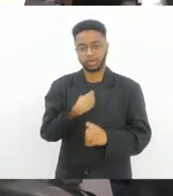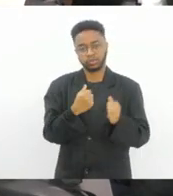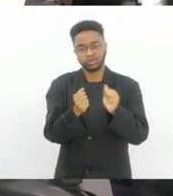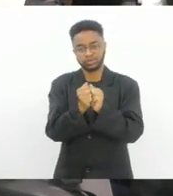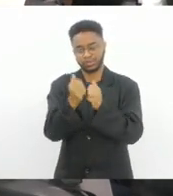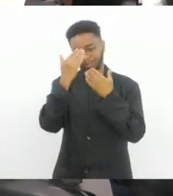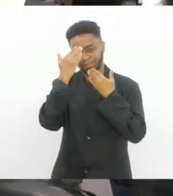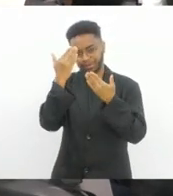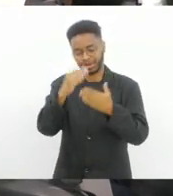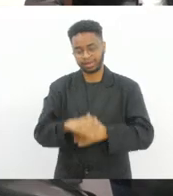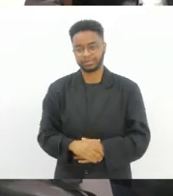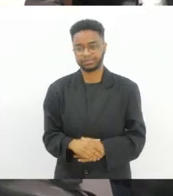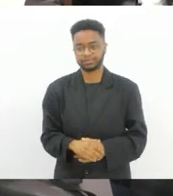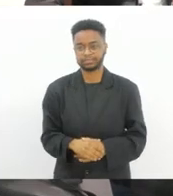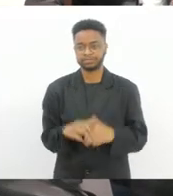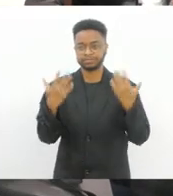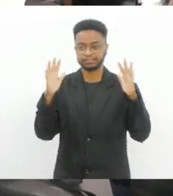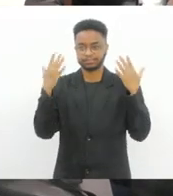Muito obrigada.